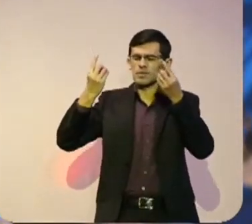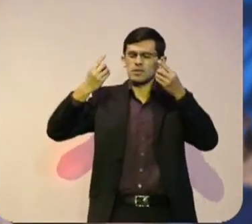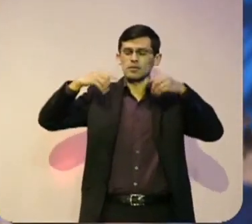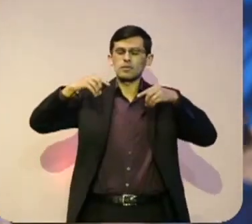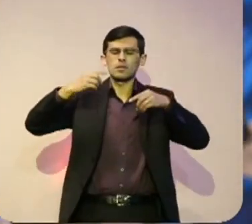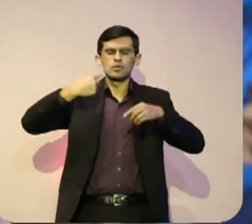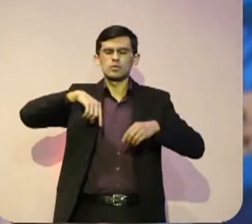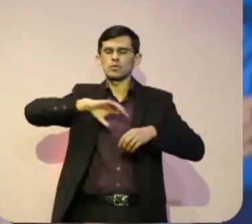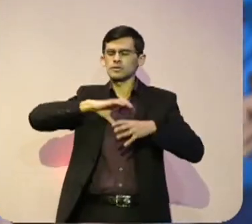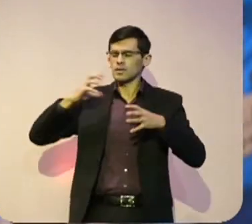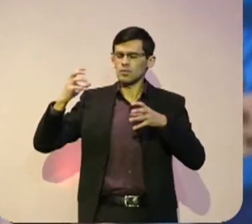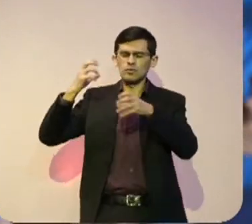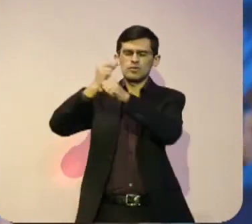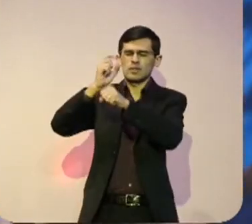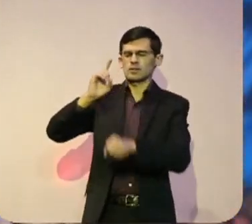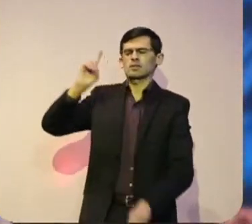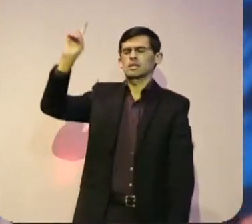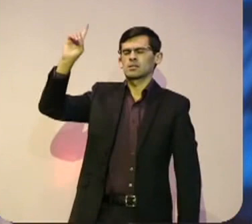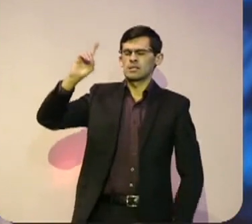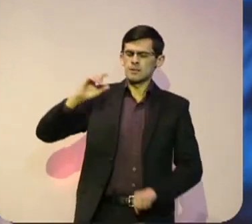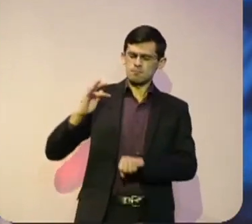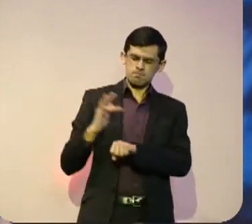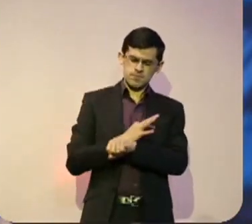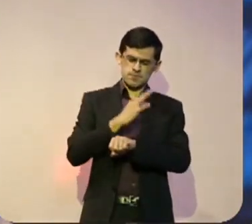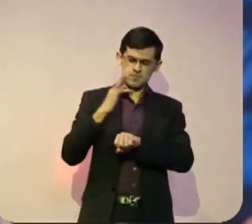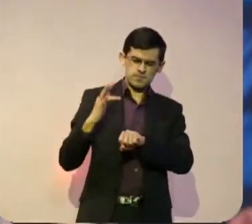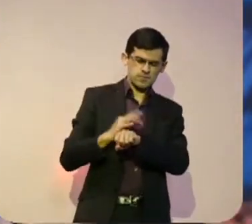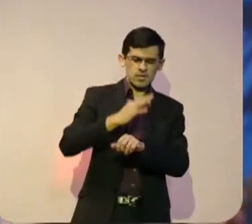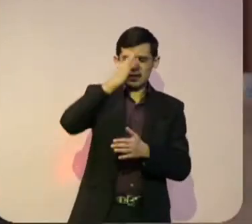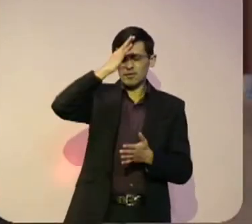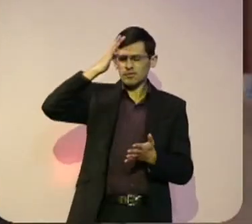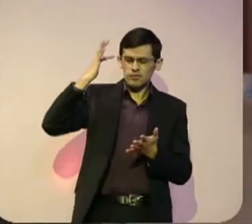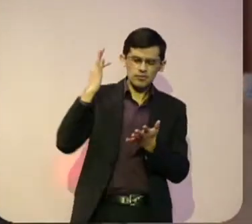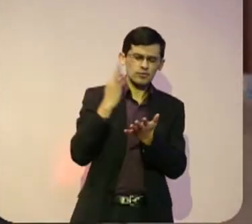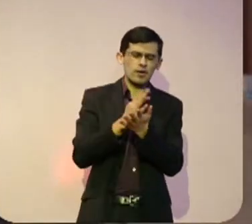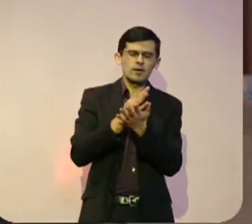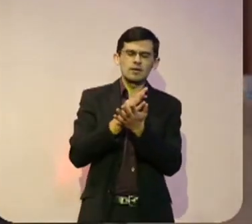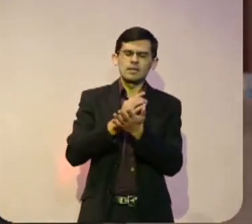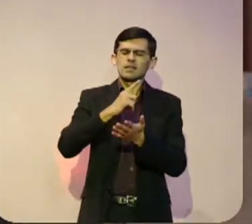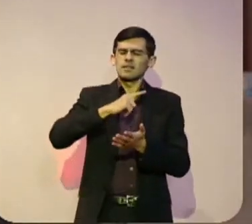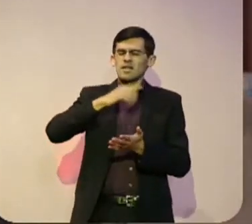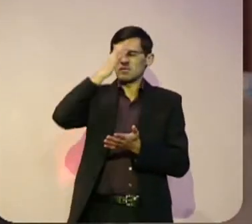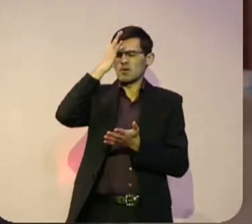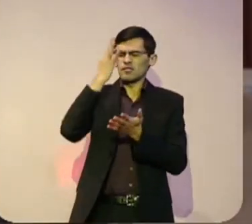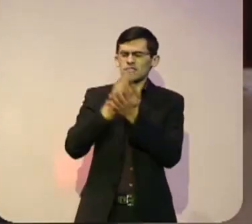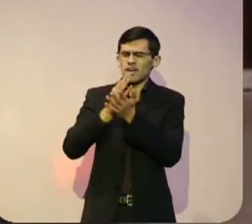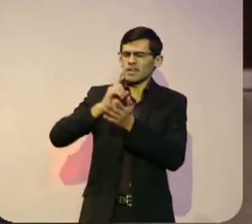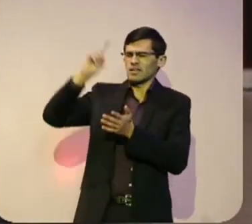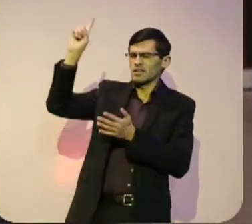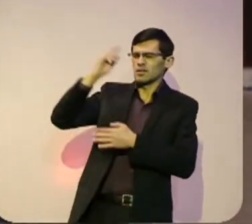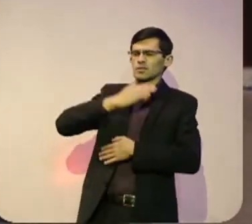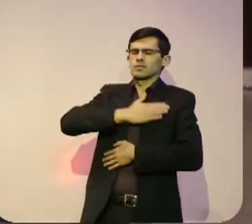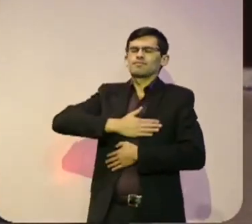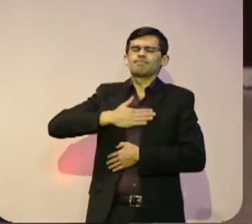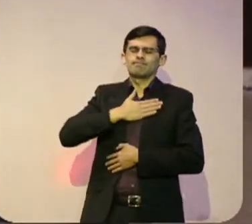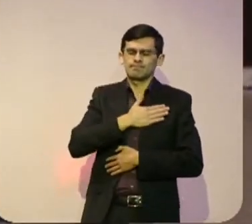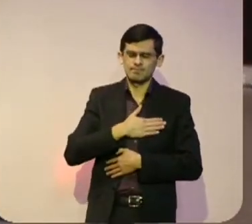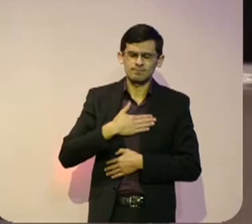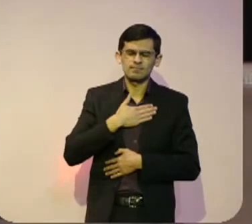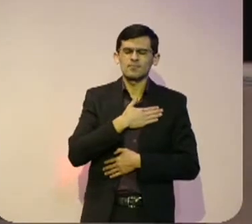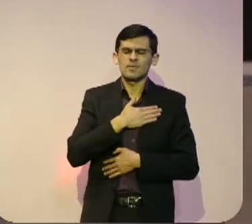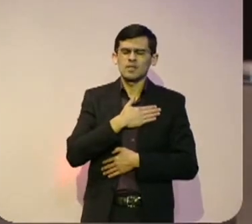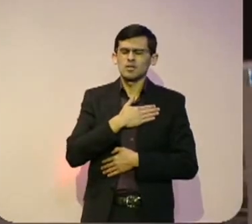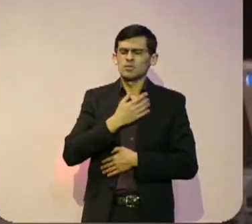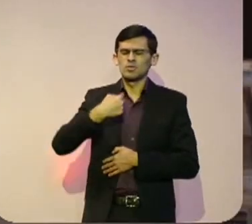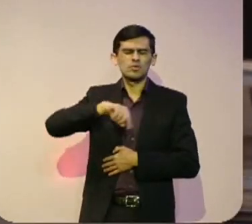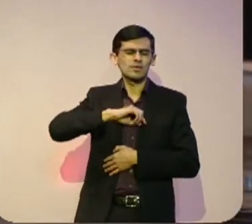a confiar no Senhor, a perseverar pela fé, a viver uma fé que agrada o teu coração, Senhor.